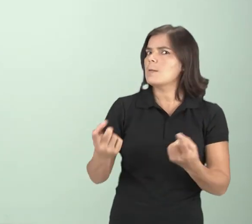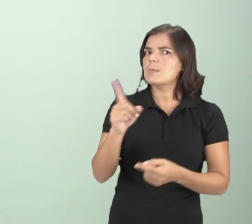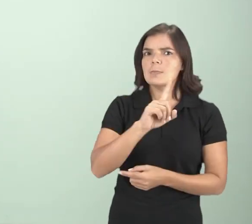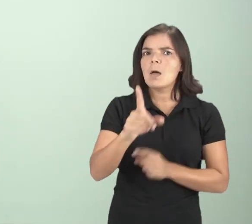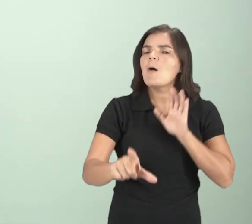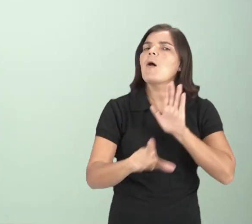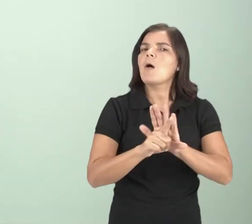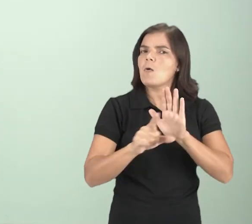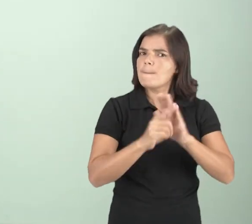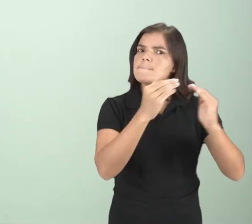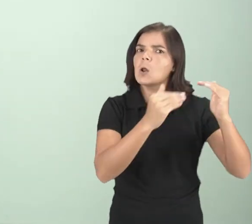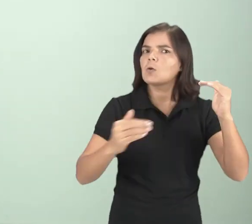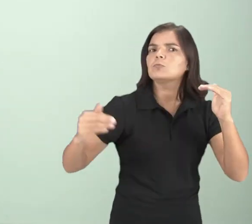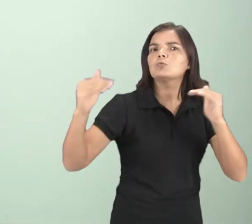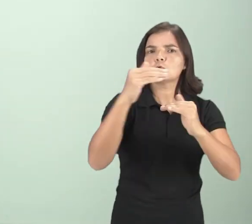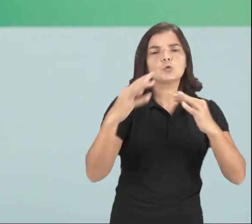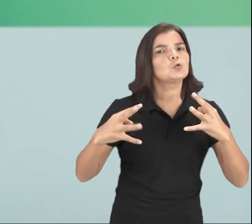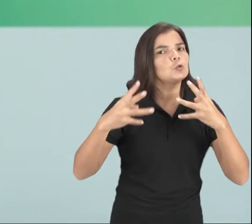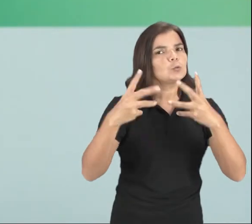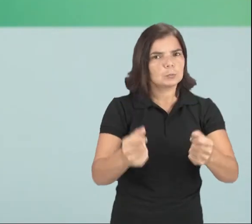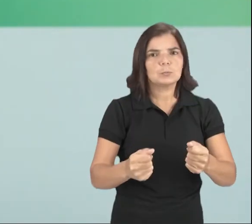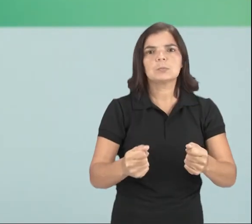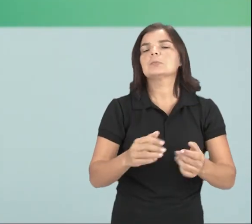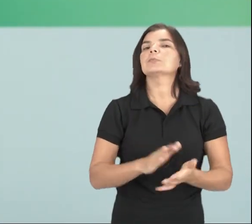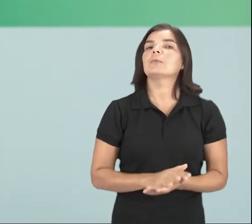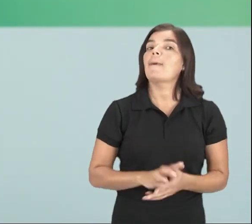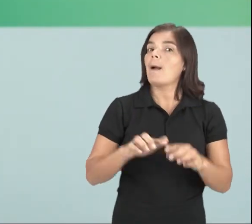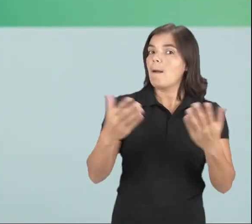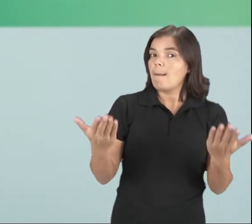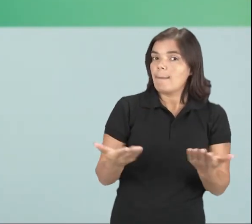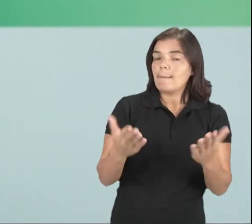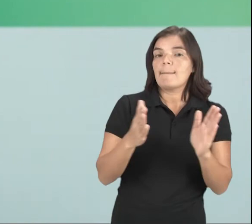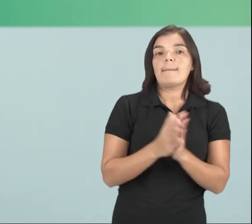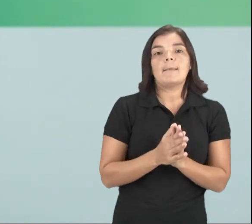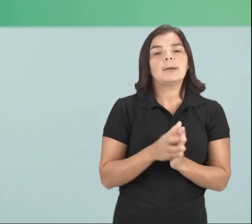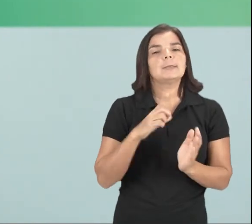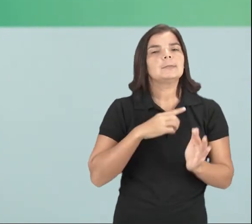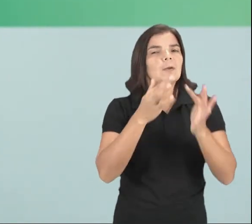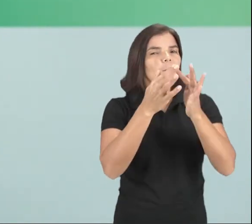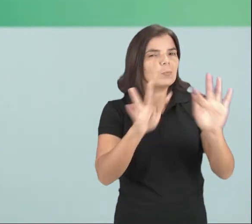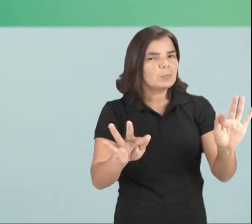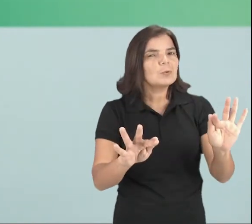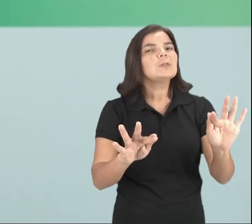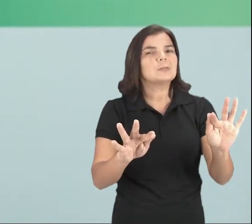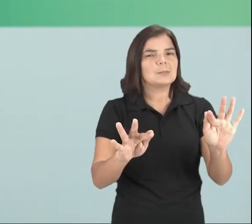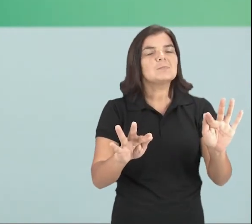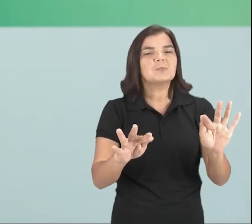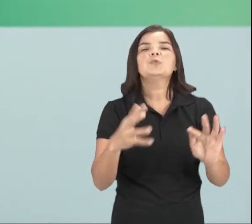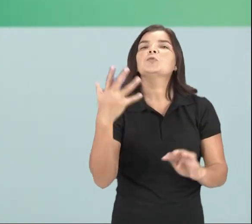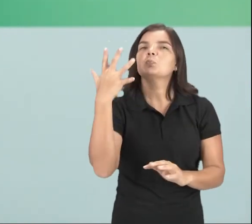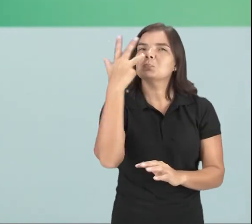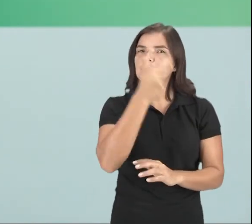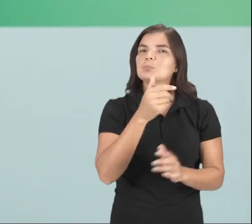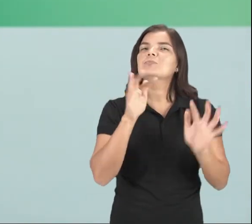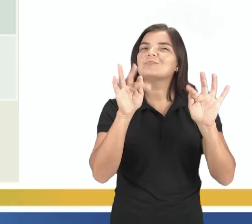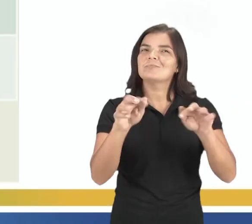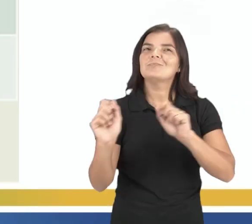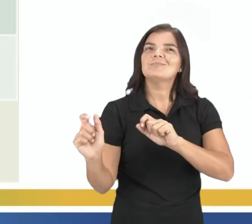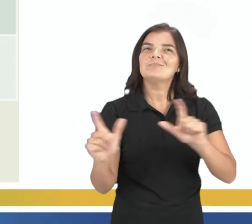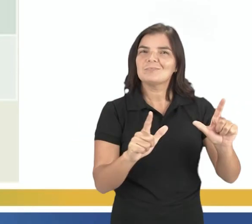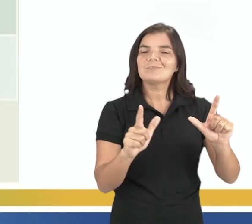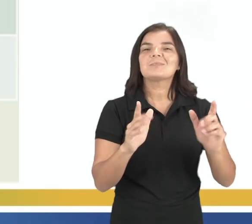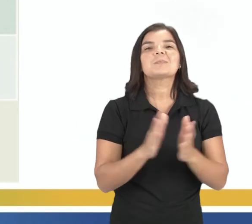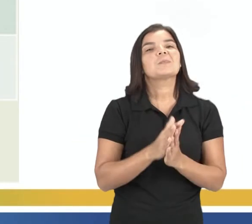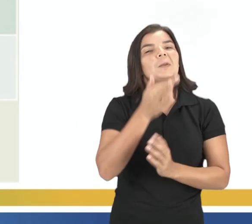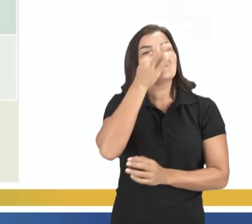a lei tem que estar acima de tudo e de todos. Agora, eu tenho uma frase muito florida aí no final desse slide,